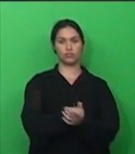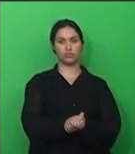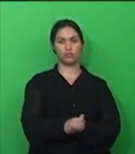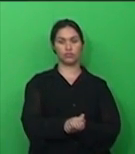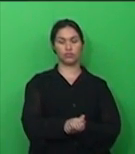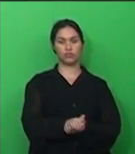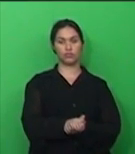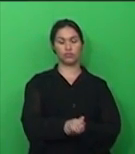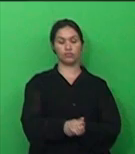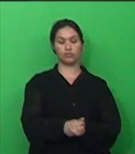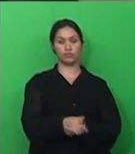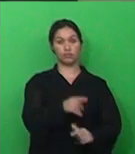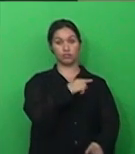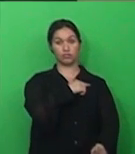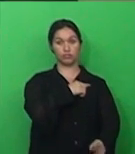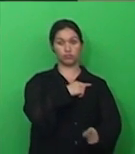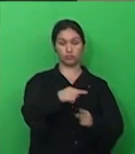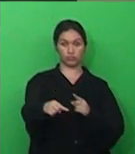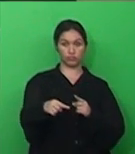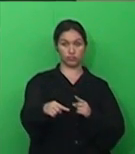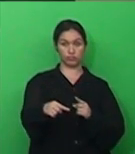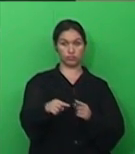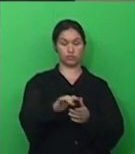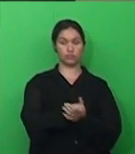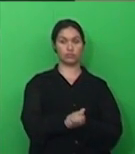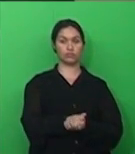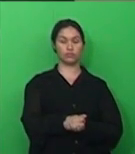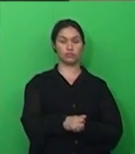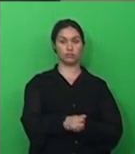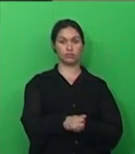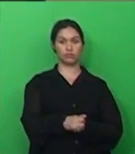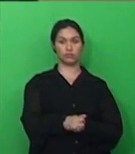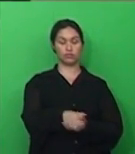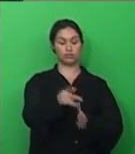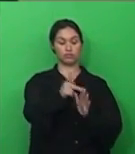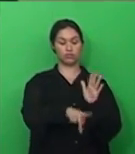O veto total aposto ao PL